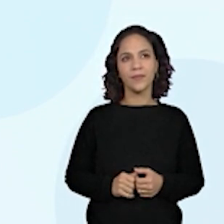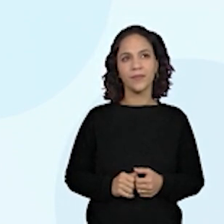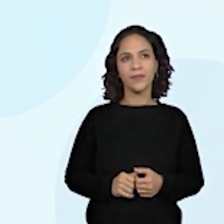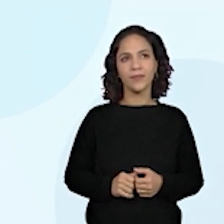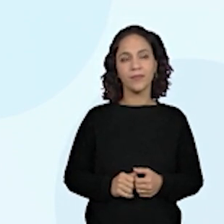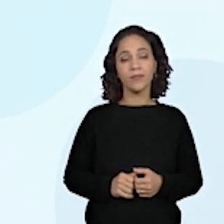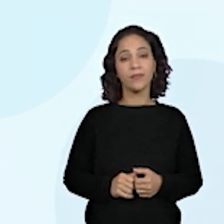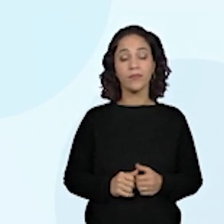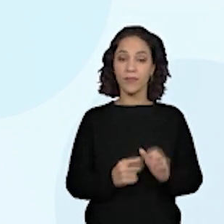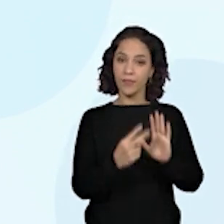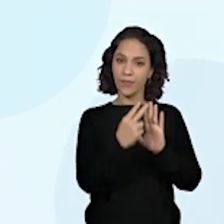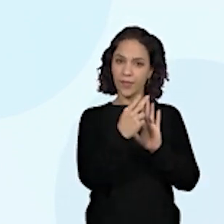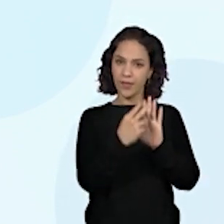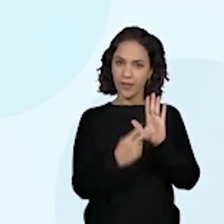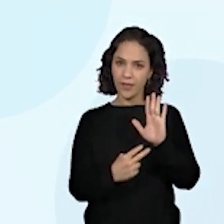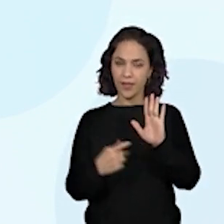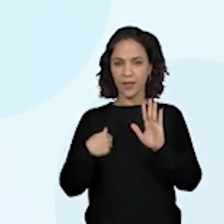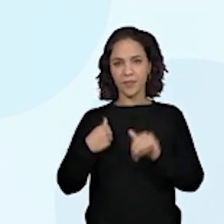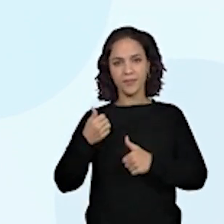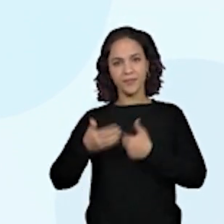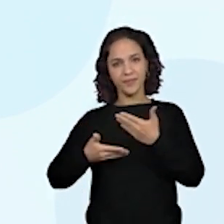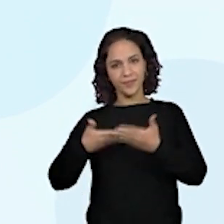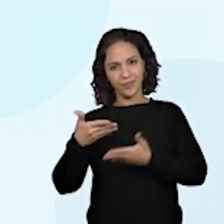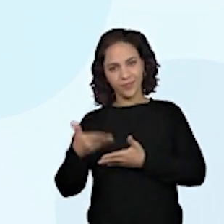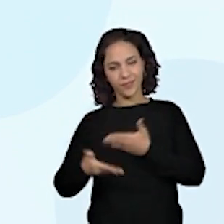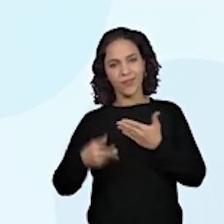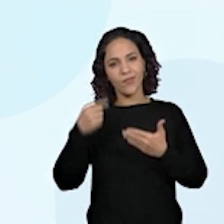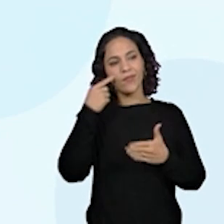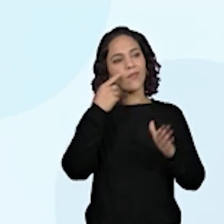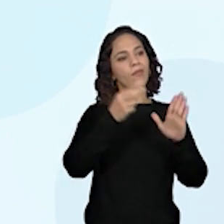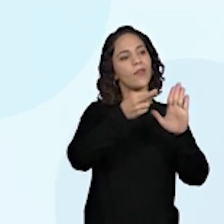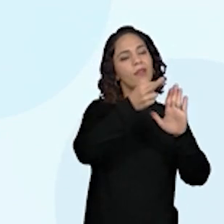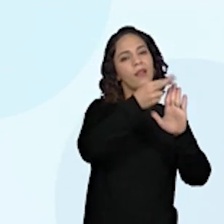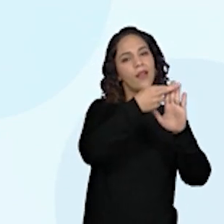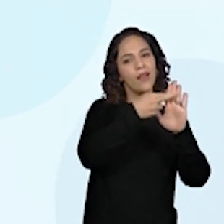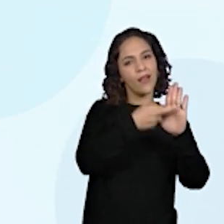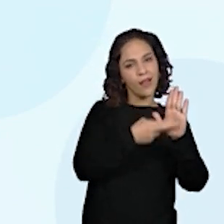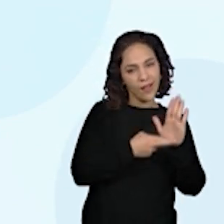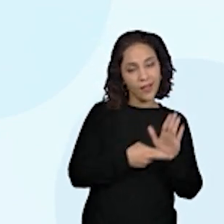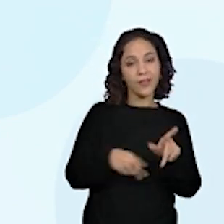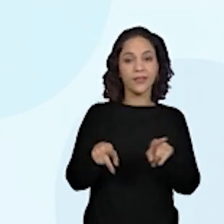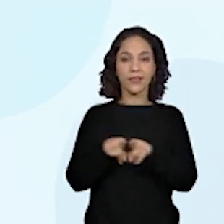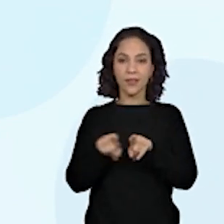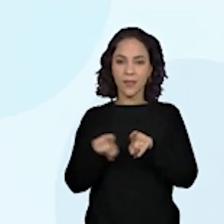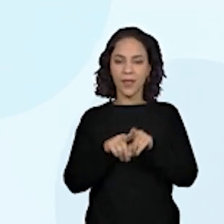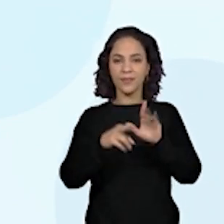E leem regras e regulamentos.